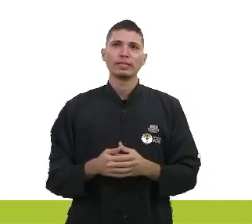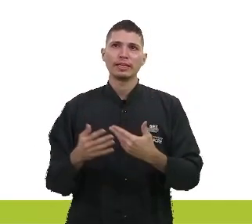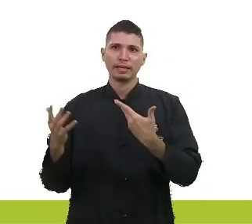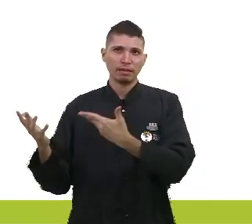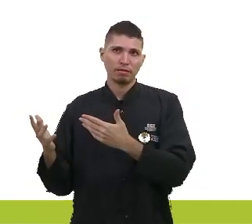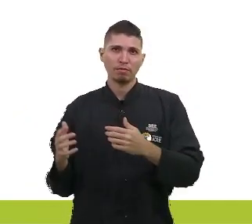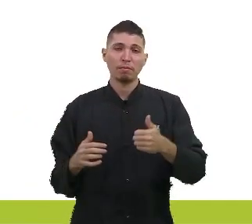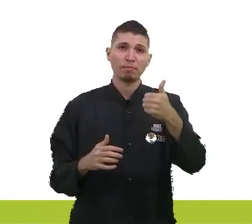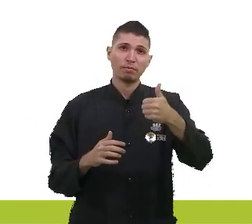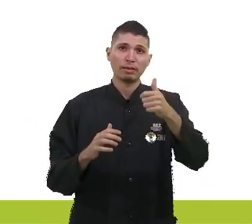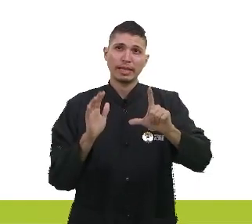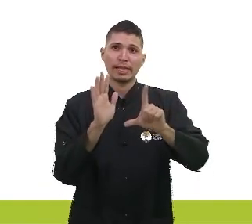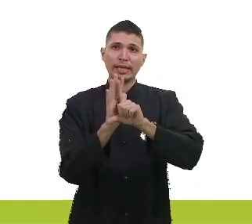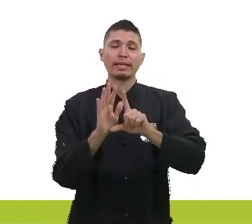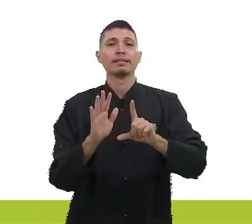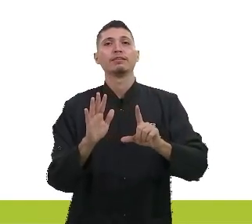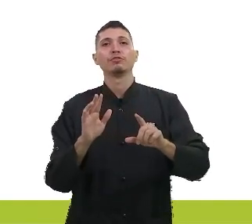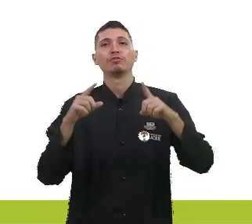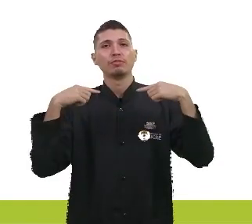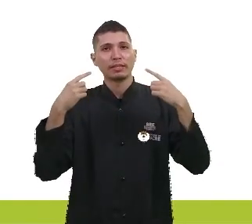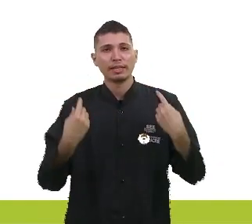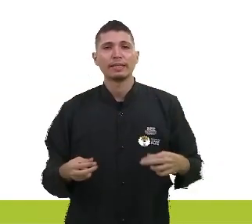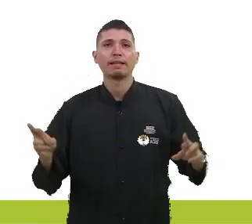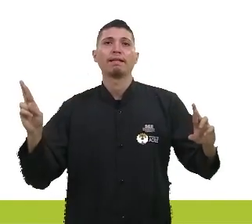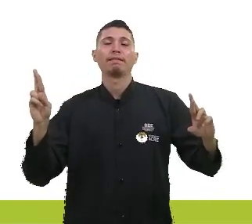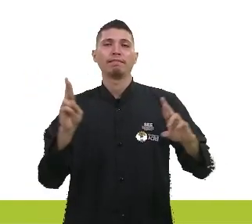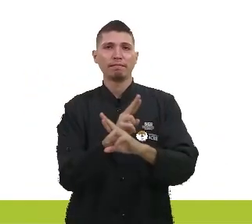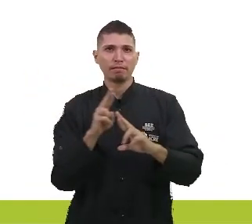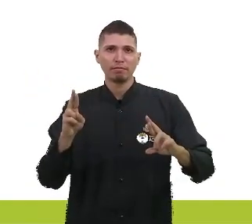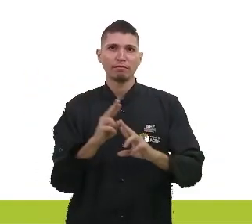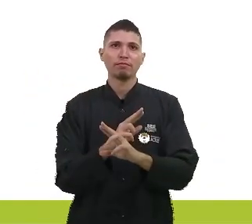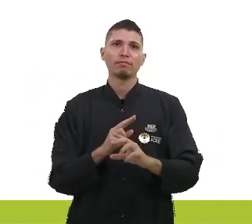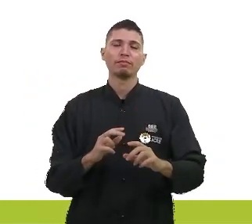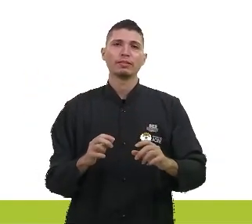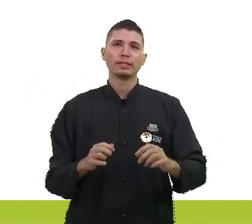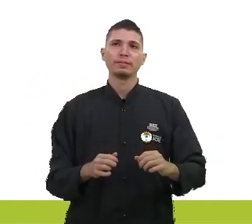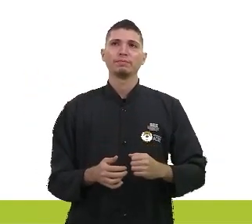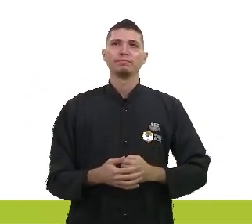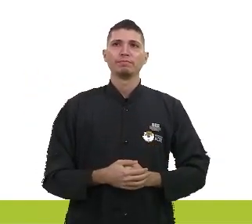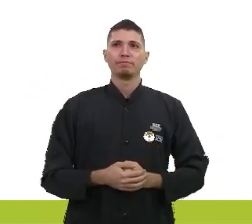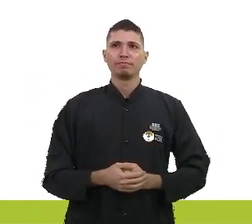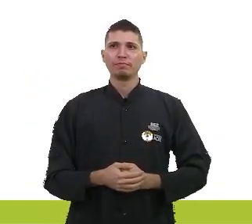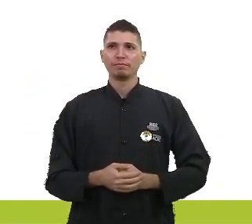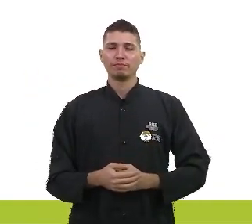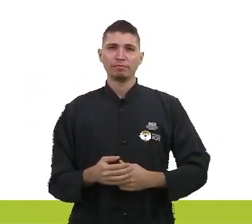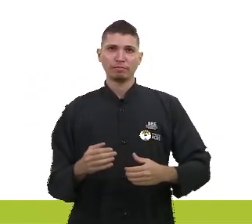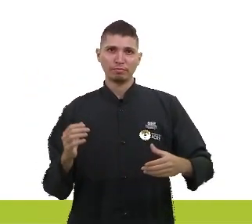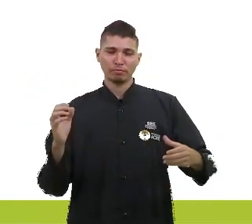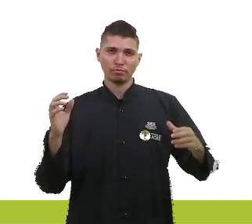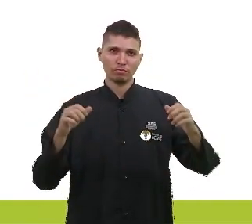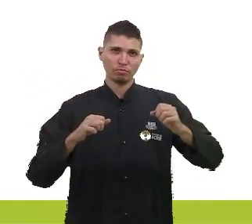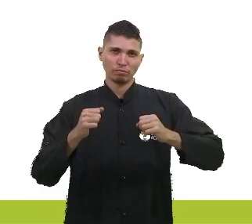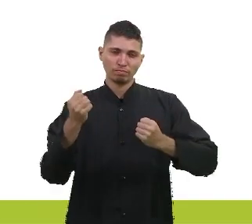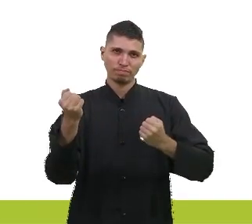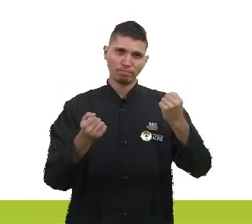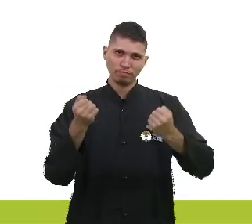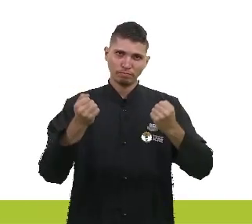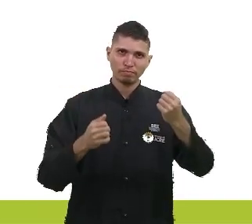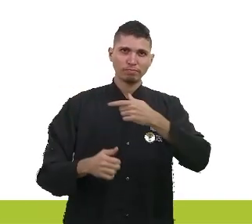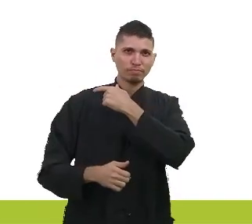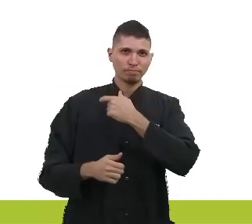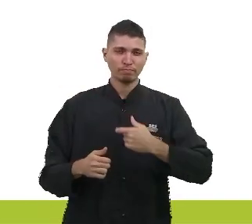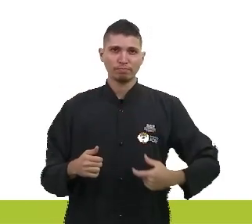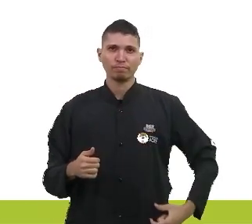bom? Observem, nós temos aqui uma situação 1 e 2. A primeira